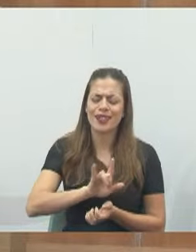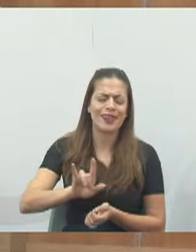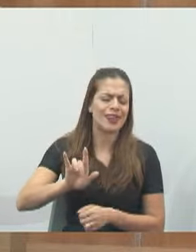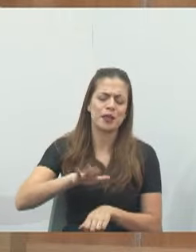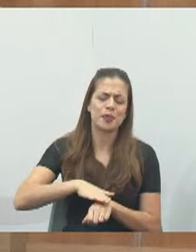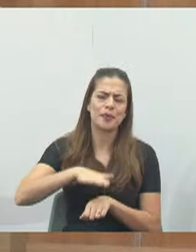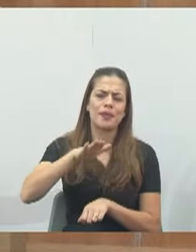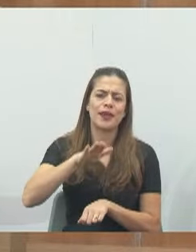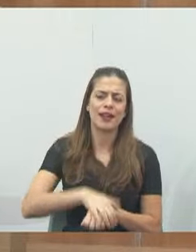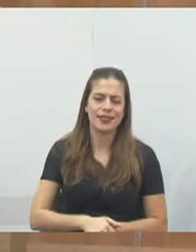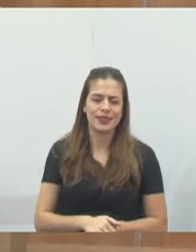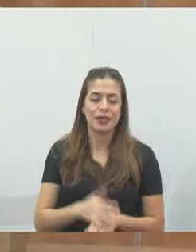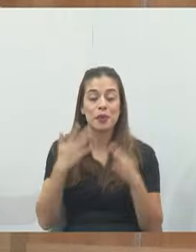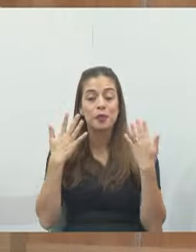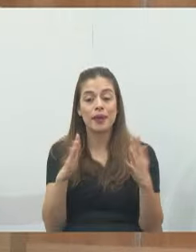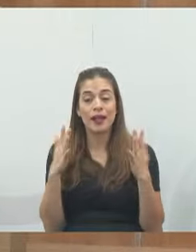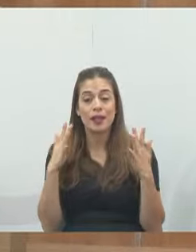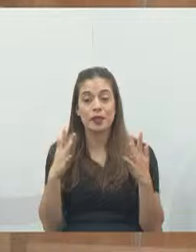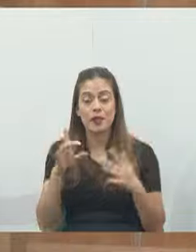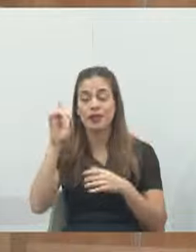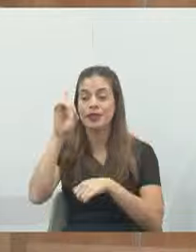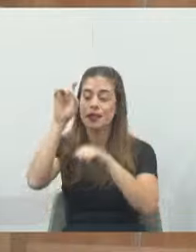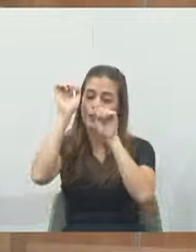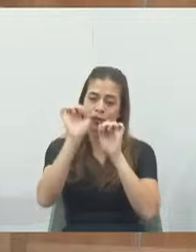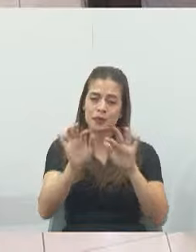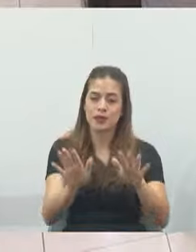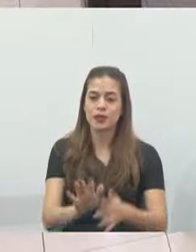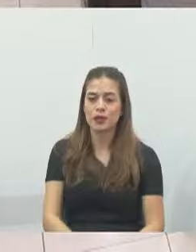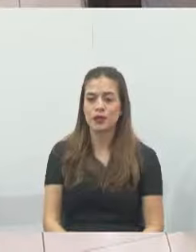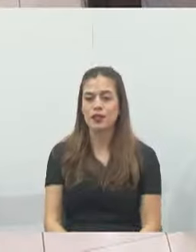mais. Parabéns e que Deus te abençoe.